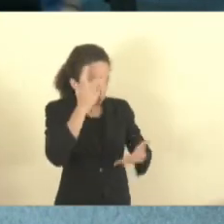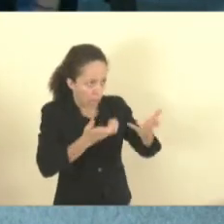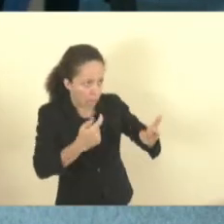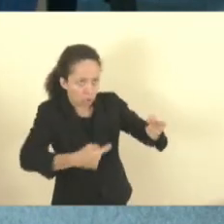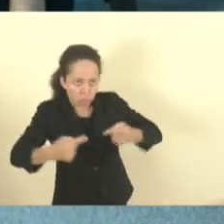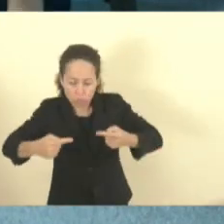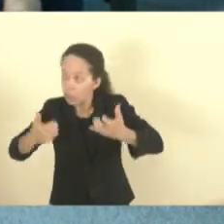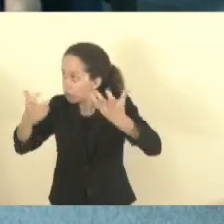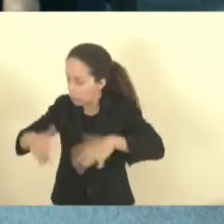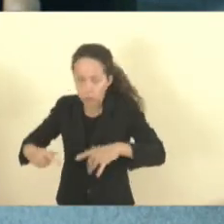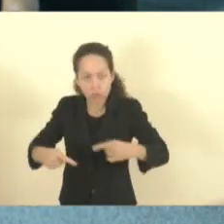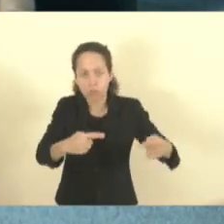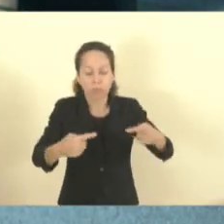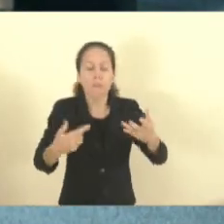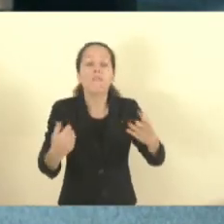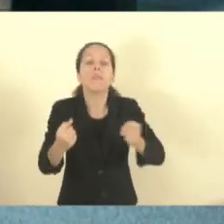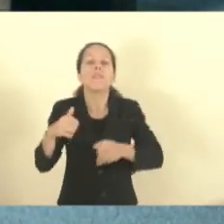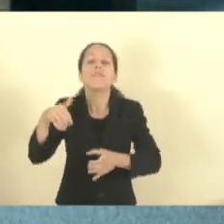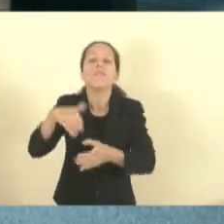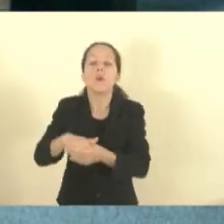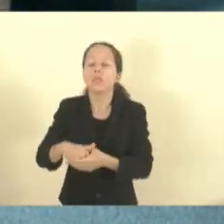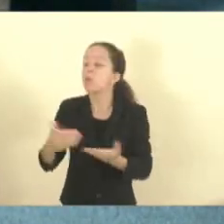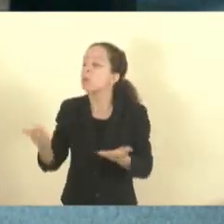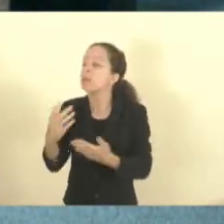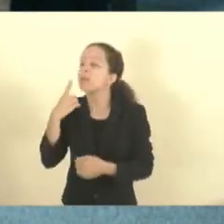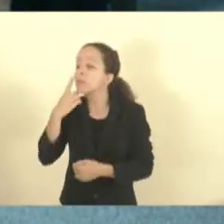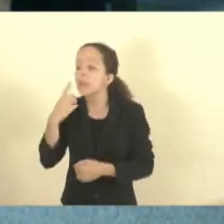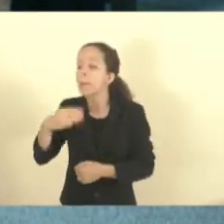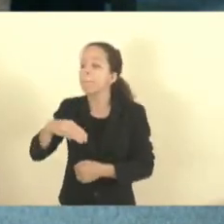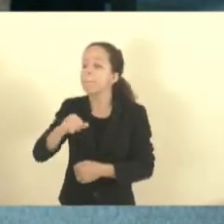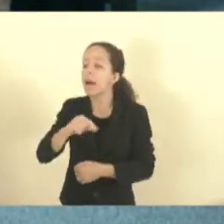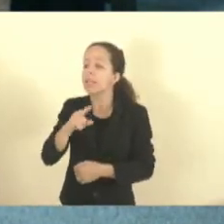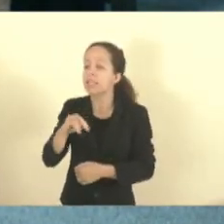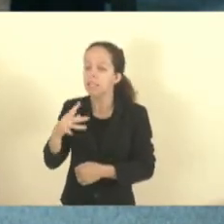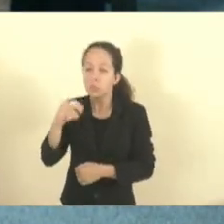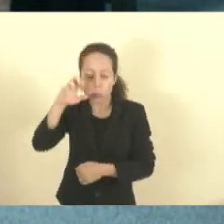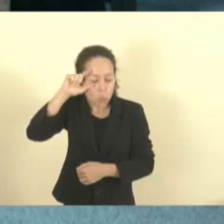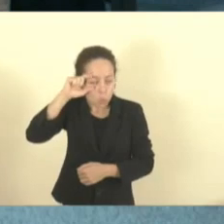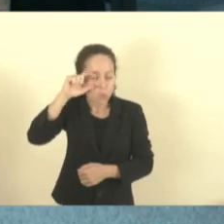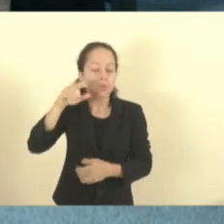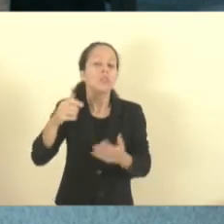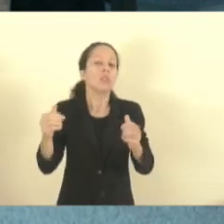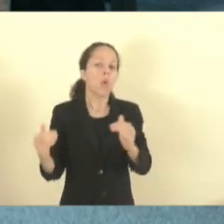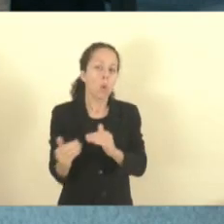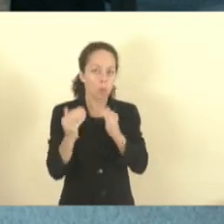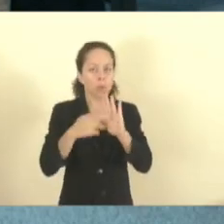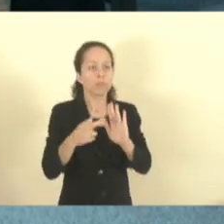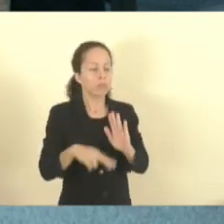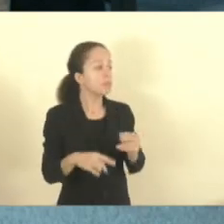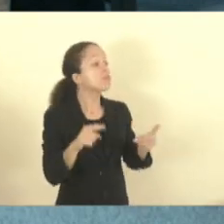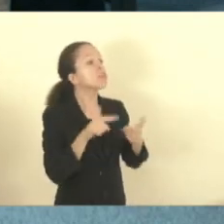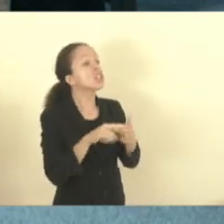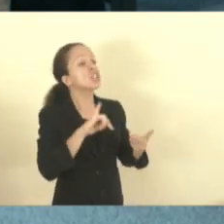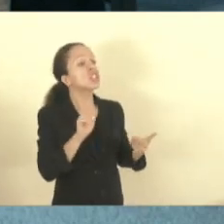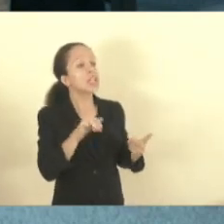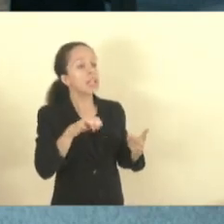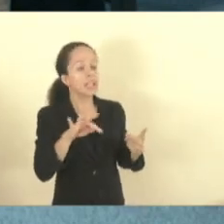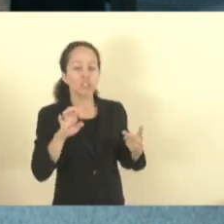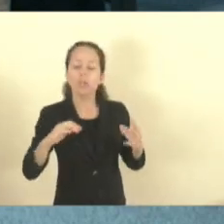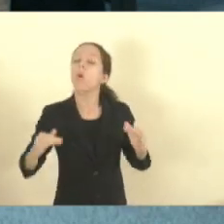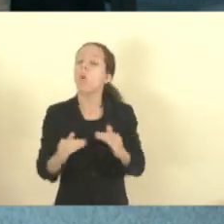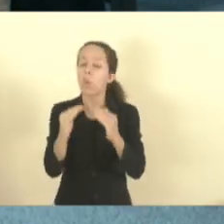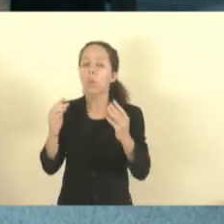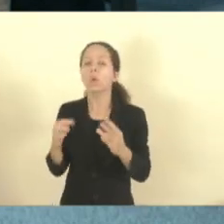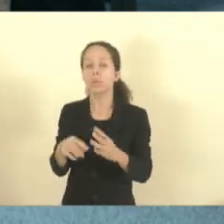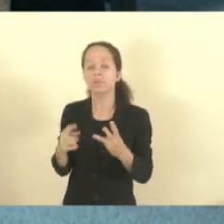colher os votos. Como voto, presidente da Comissão de Justiça, deputado Mazinho dos Anjos. Com o relator, deputada Janete de Sá. Com o relator,